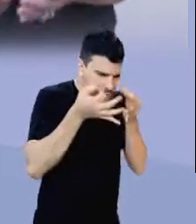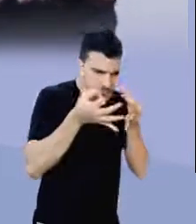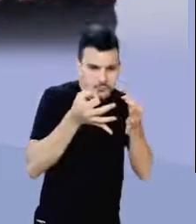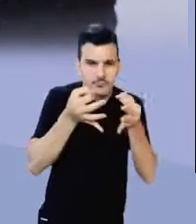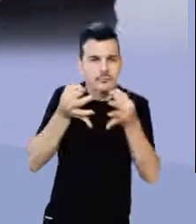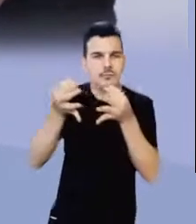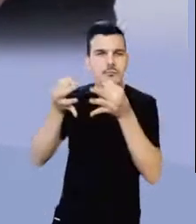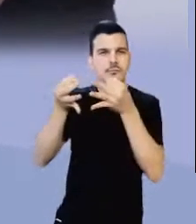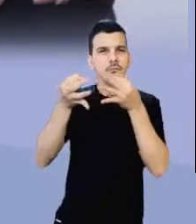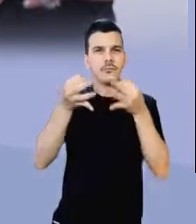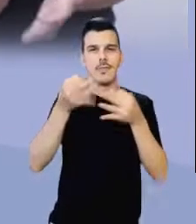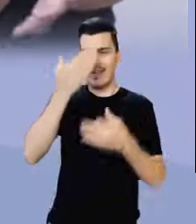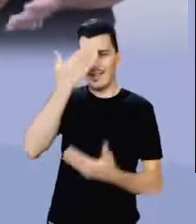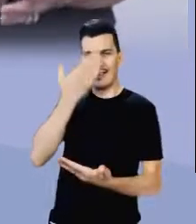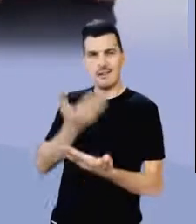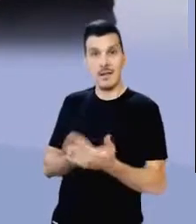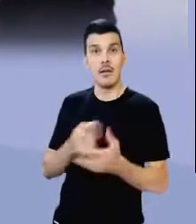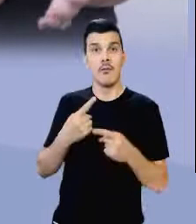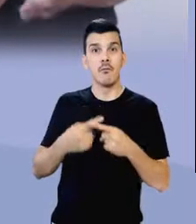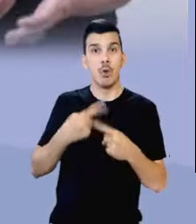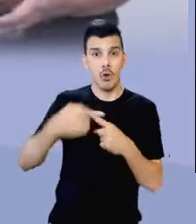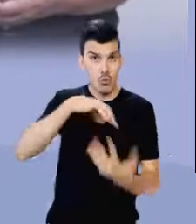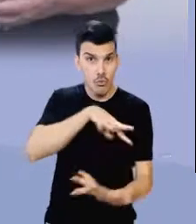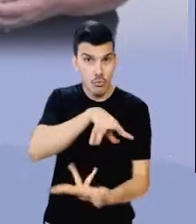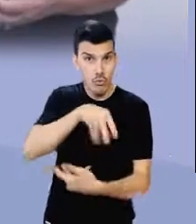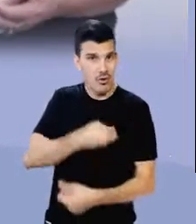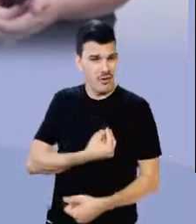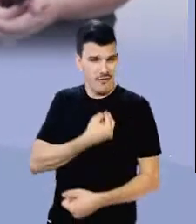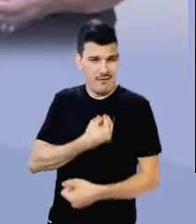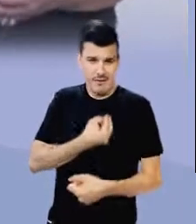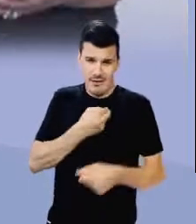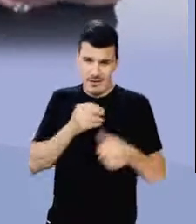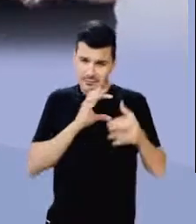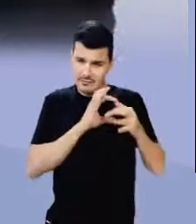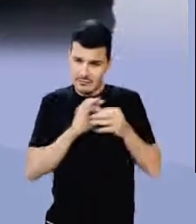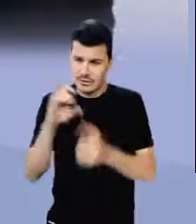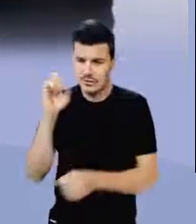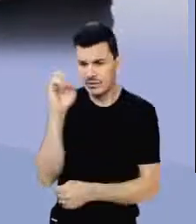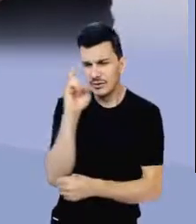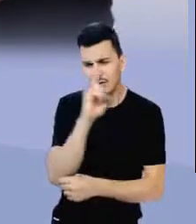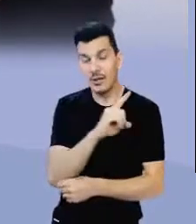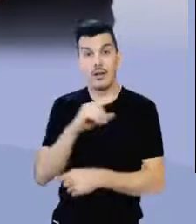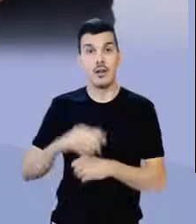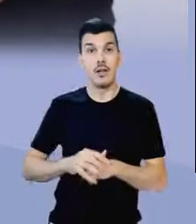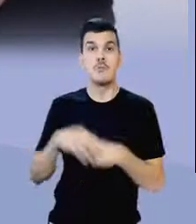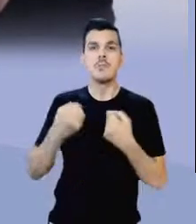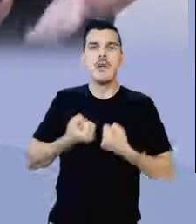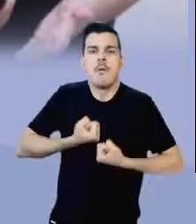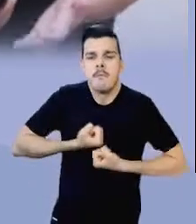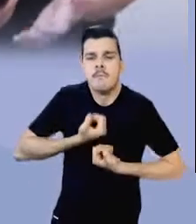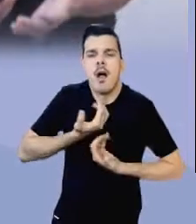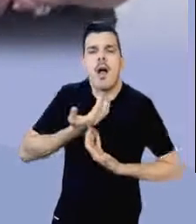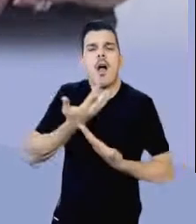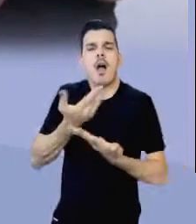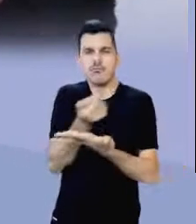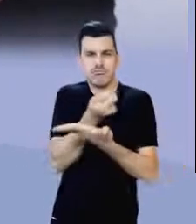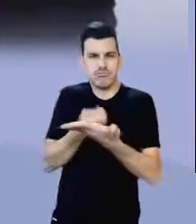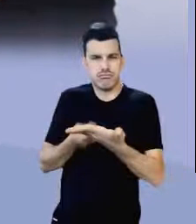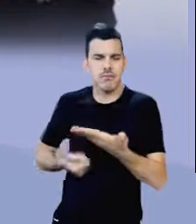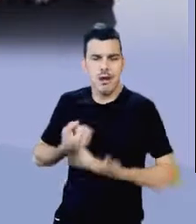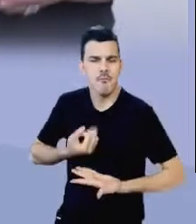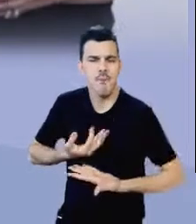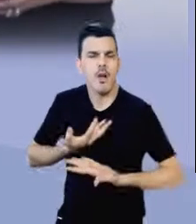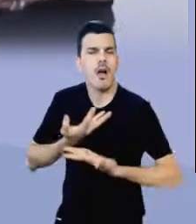atento e compreendia que, porque o mundo vivia em horrores, ele teria que expressar